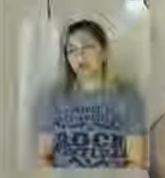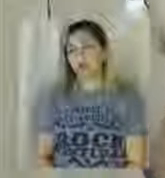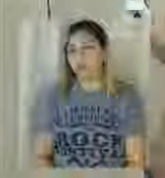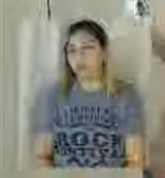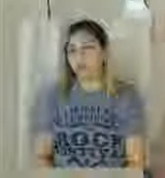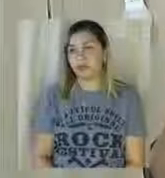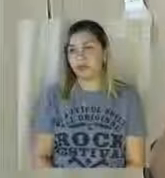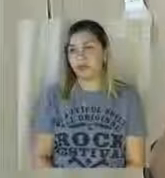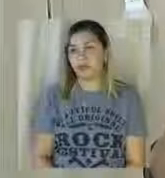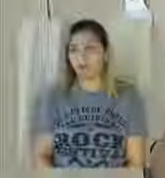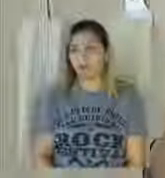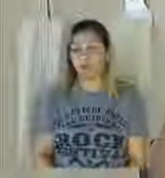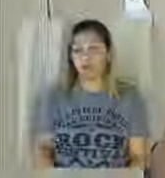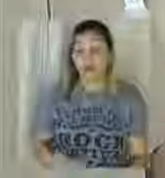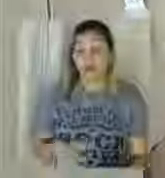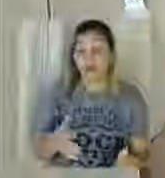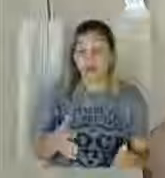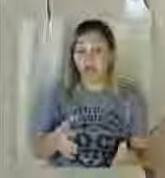Às vezes fico triste.